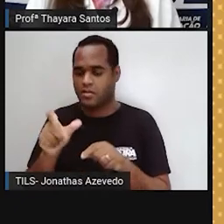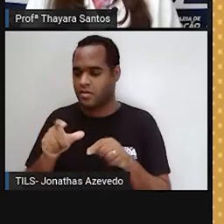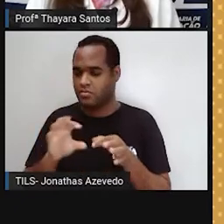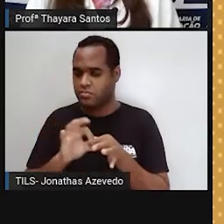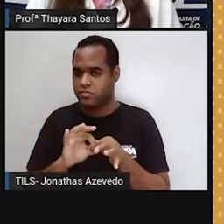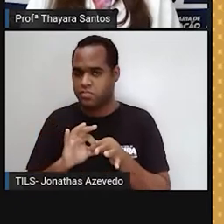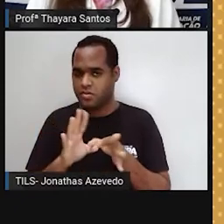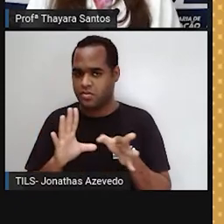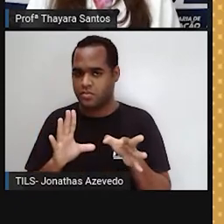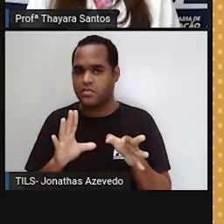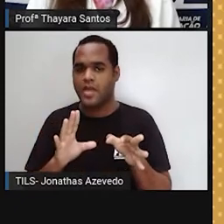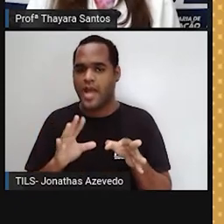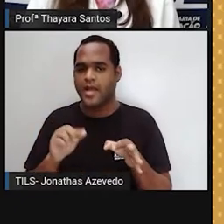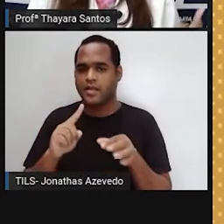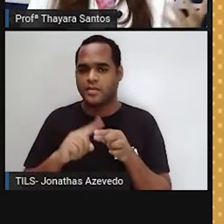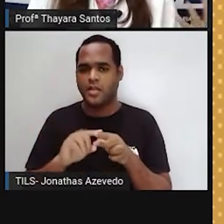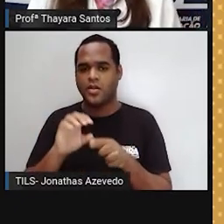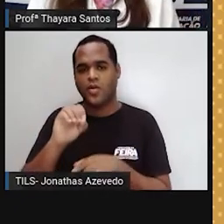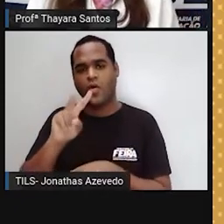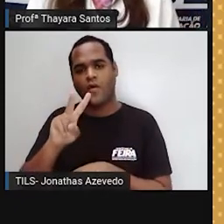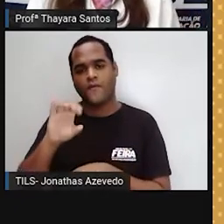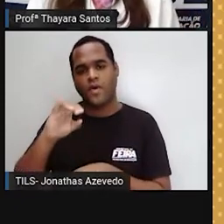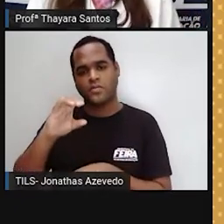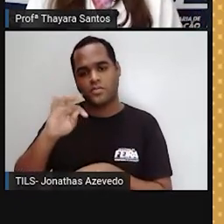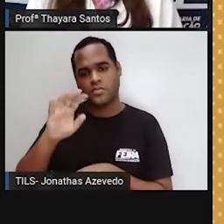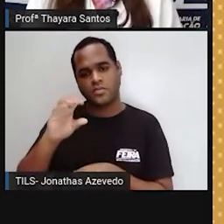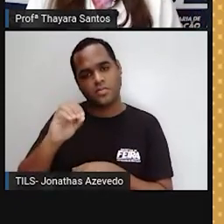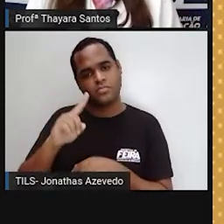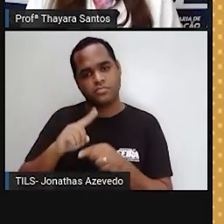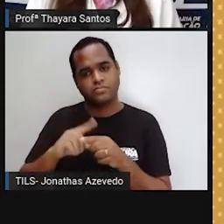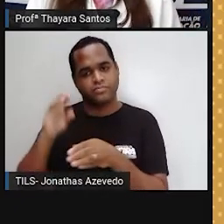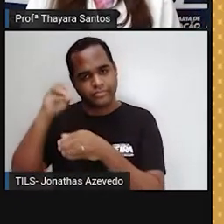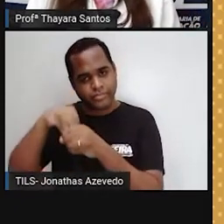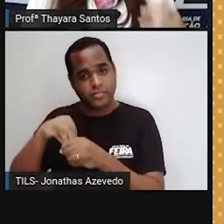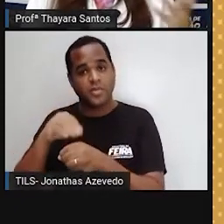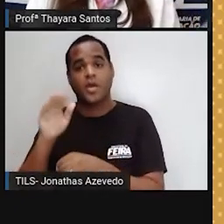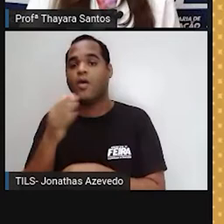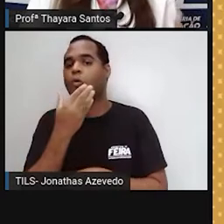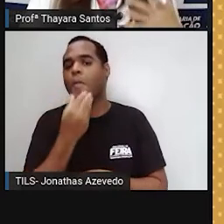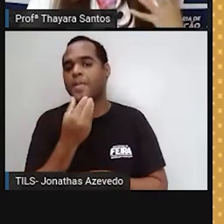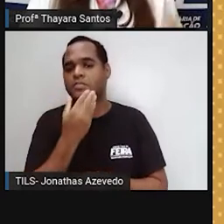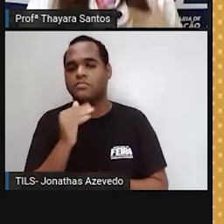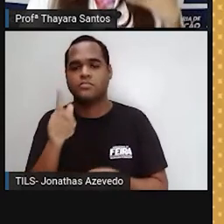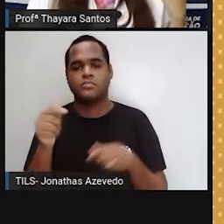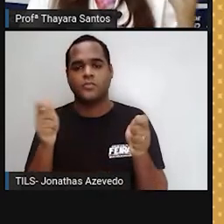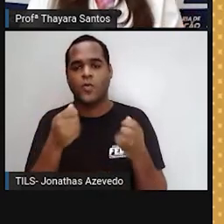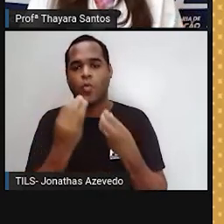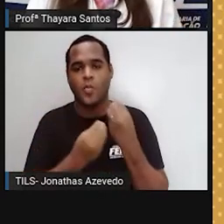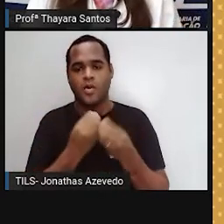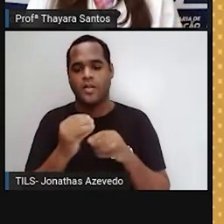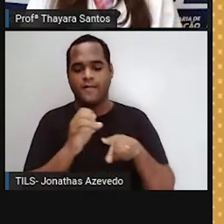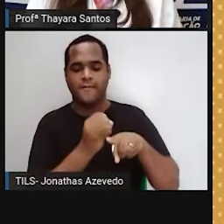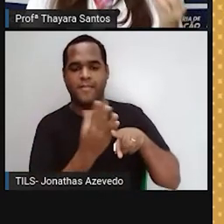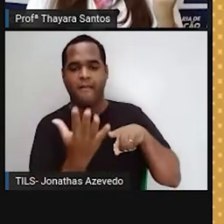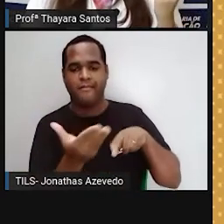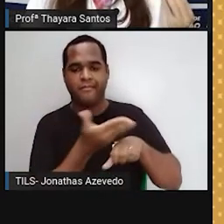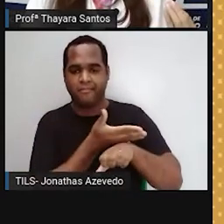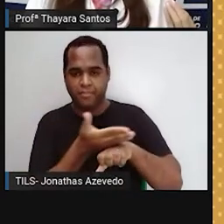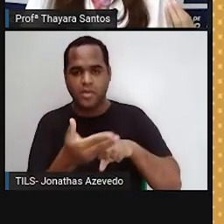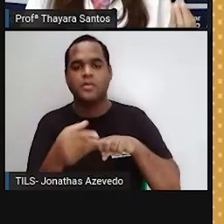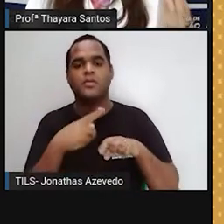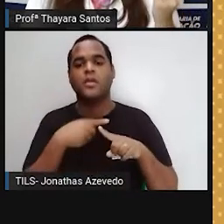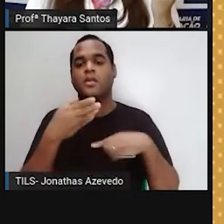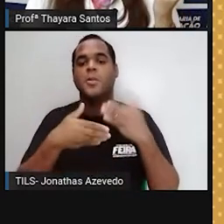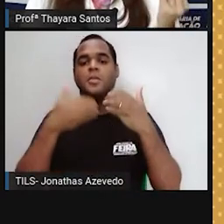liberar um ovócito, que é uma célula reprodutiva, e o macho, ele vai liberar o espermatozoide. Em um